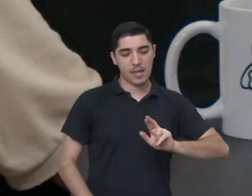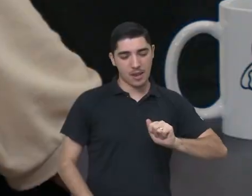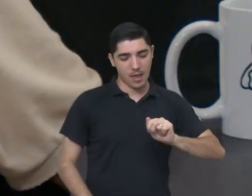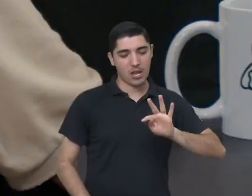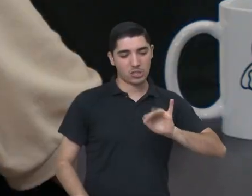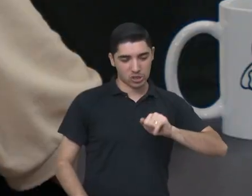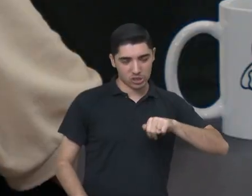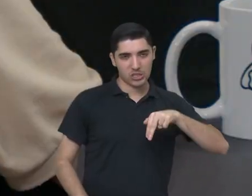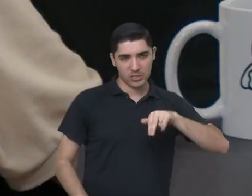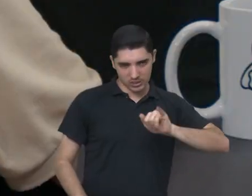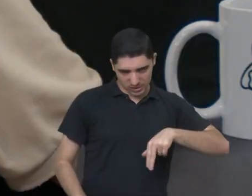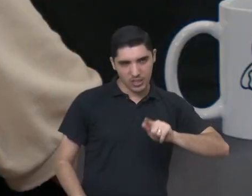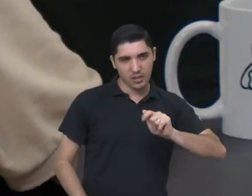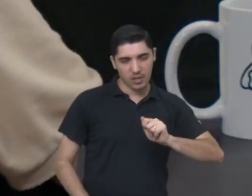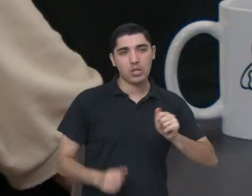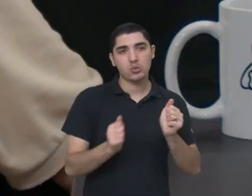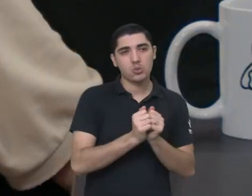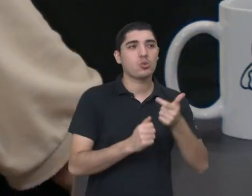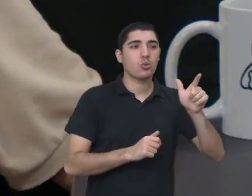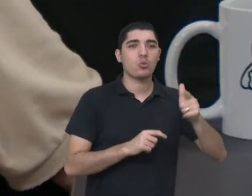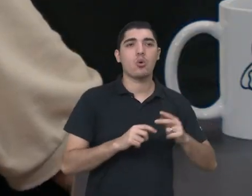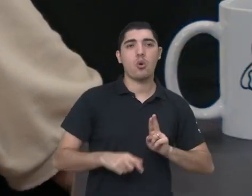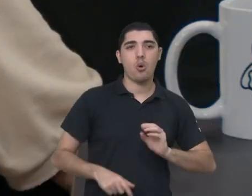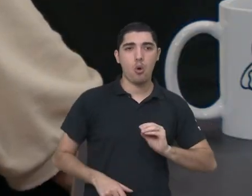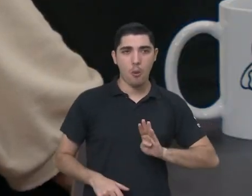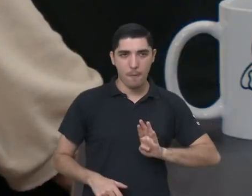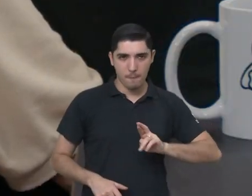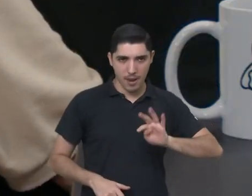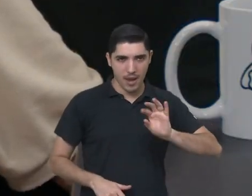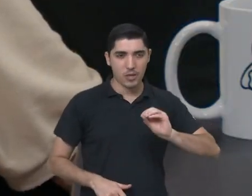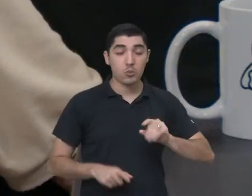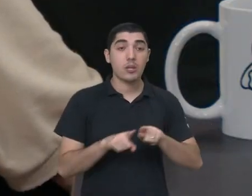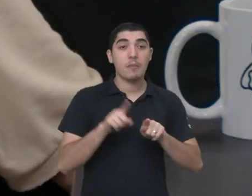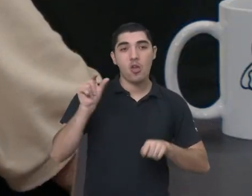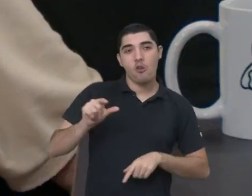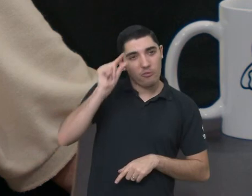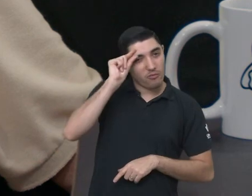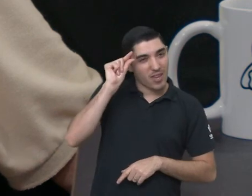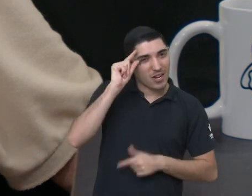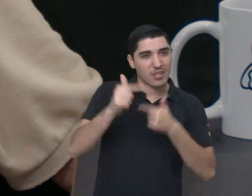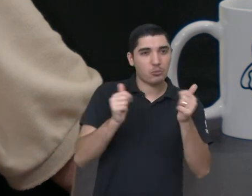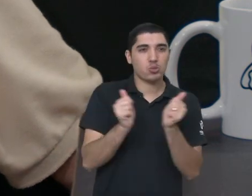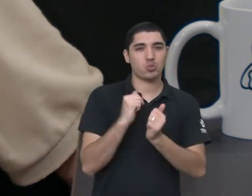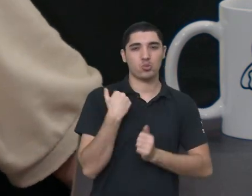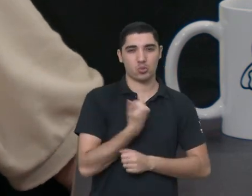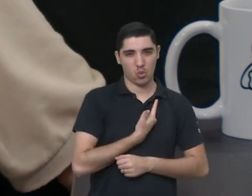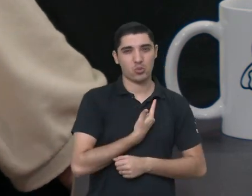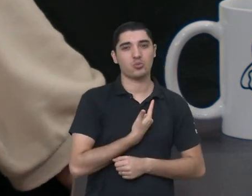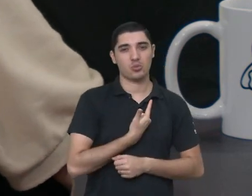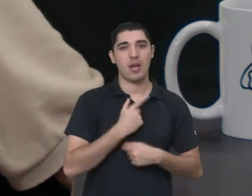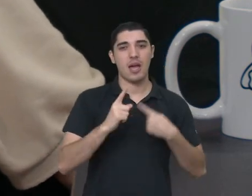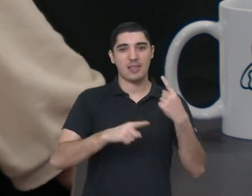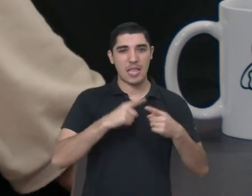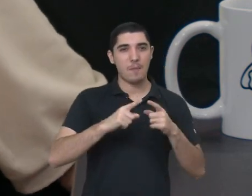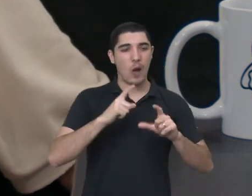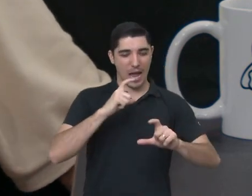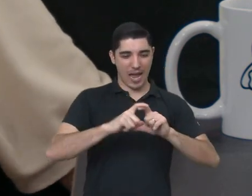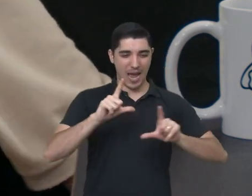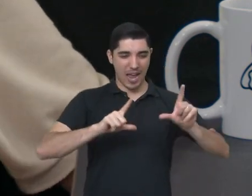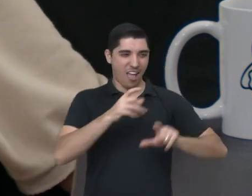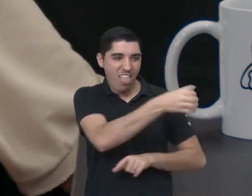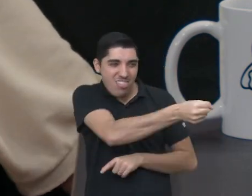muito grande. Tá onde merece estar, né? Já tem uma coisa que eu sempre defendi, cheguei uma vez que eu encontrei com o Thiago Life, lá